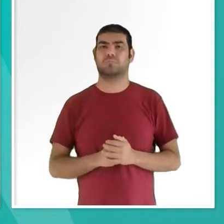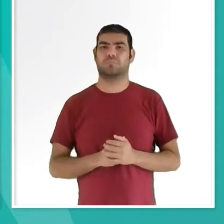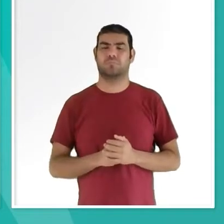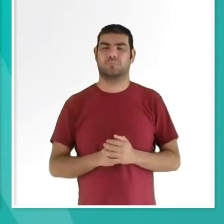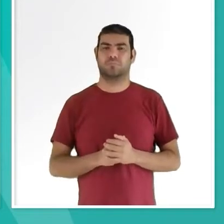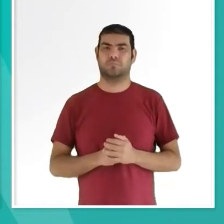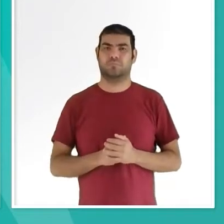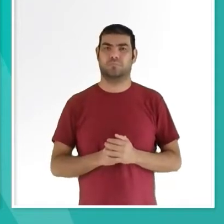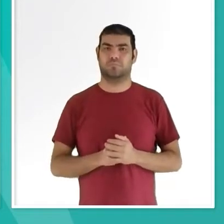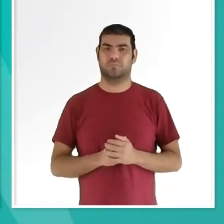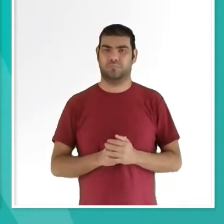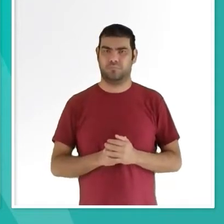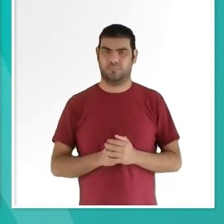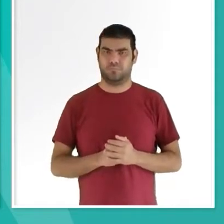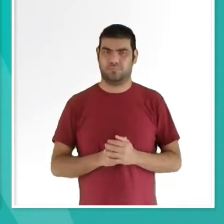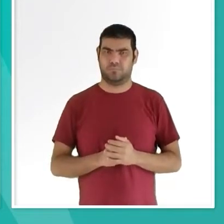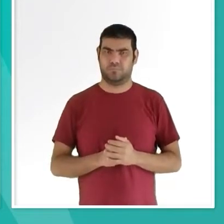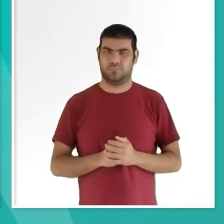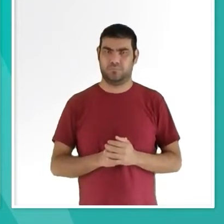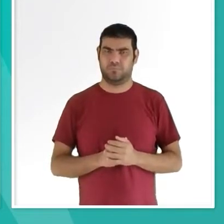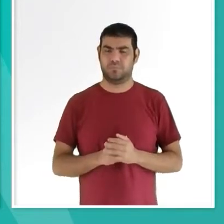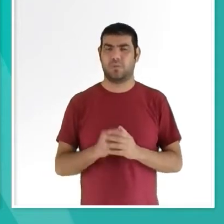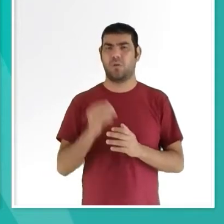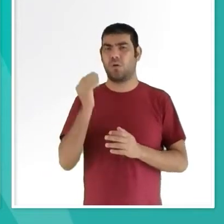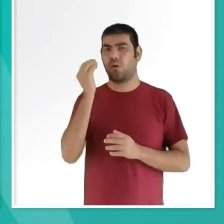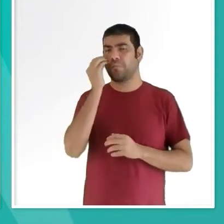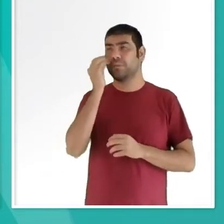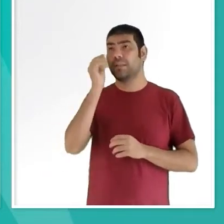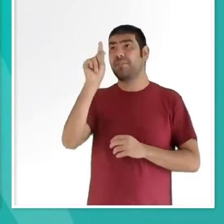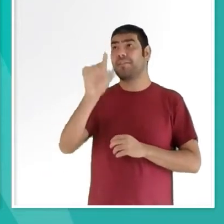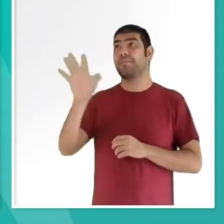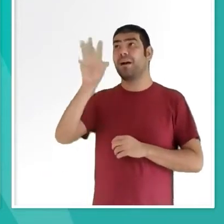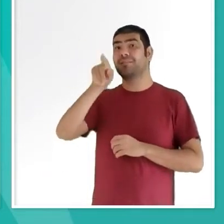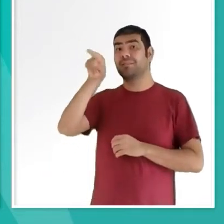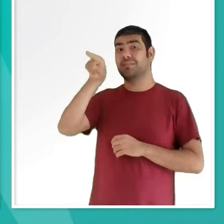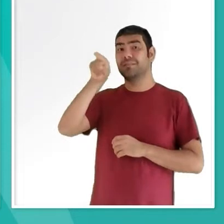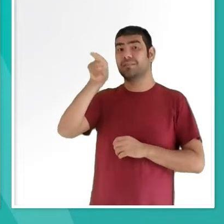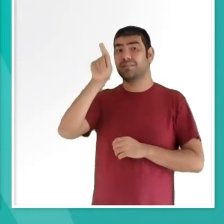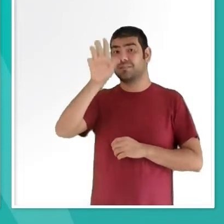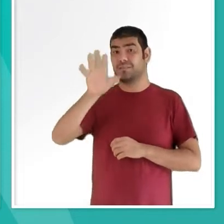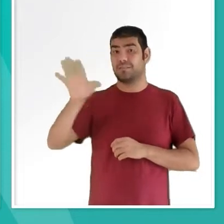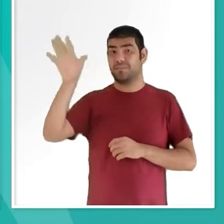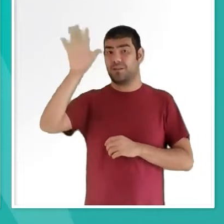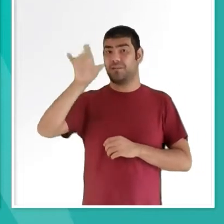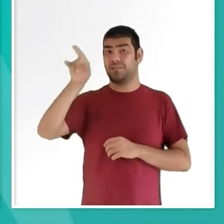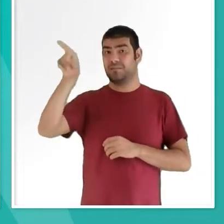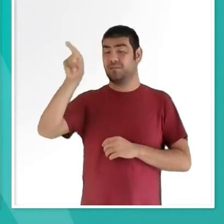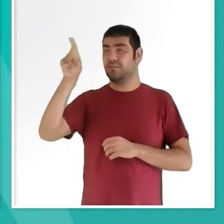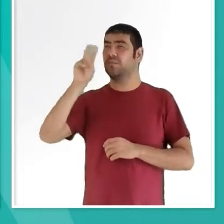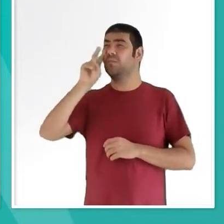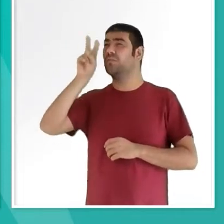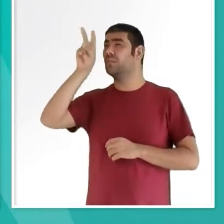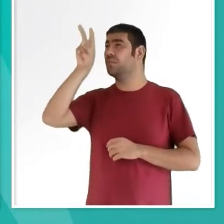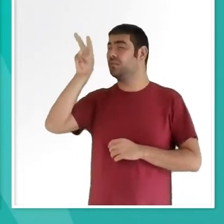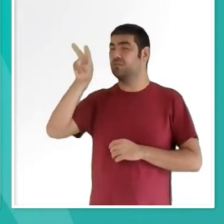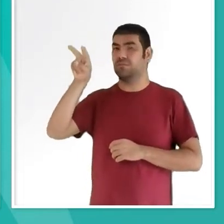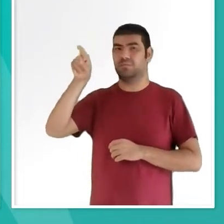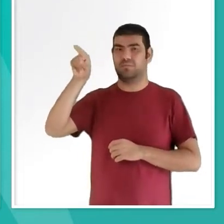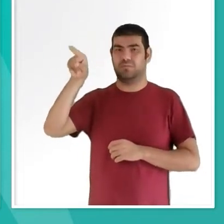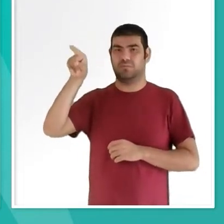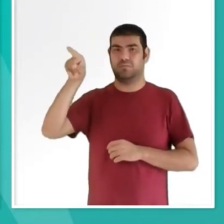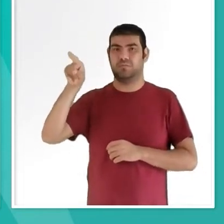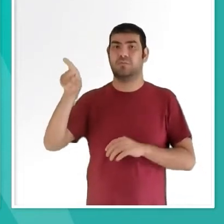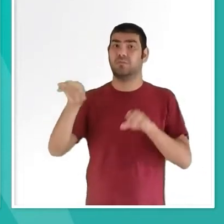desse último parágrafo, observem esta imagem. Essa imagem aí, que vocês estão vendo na cartela, também é uma